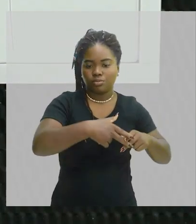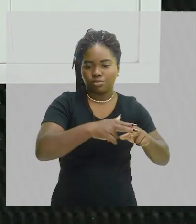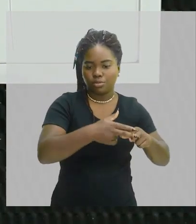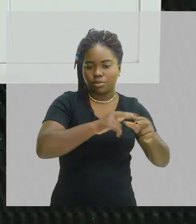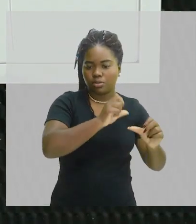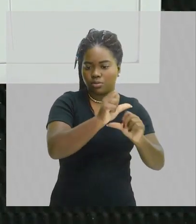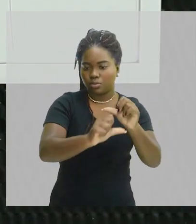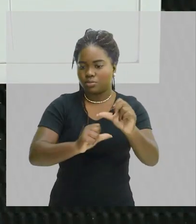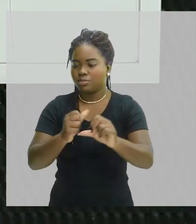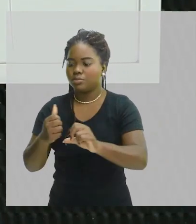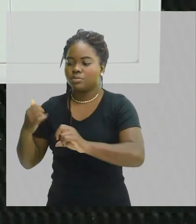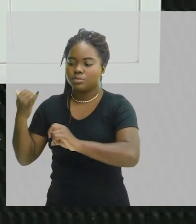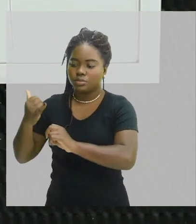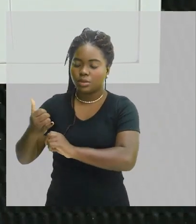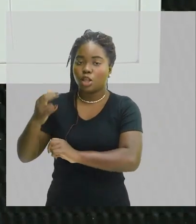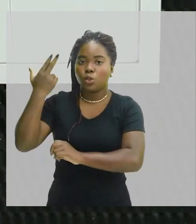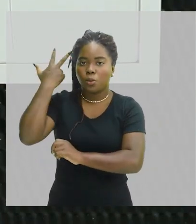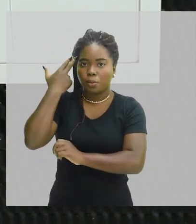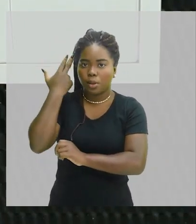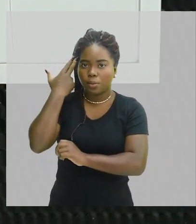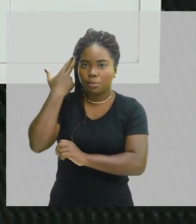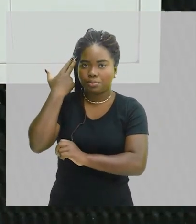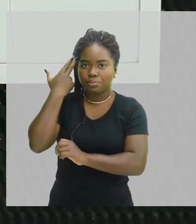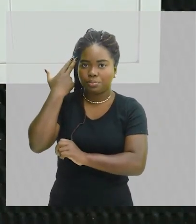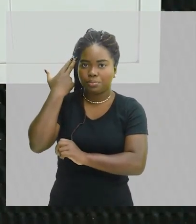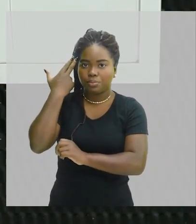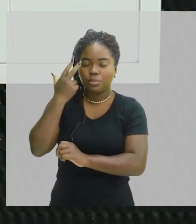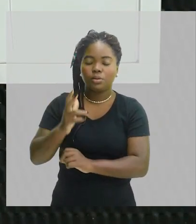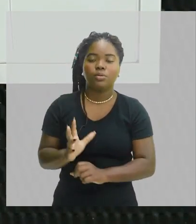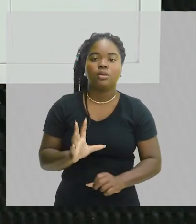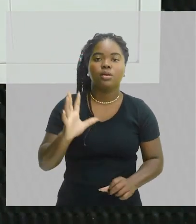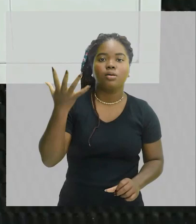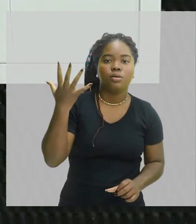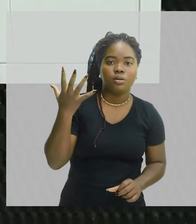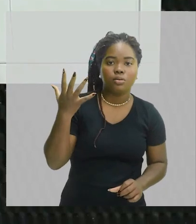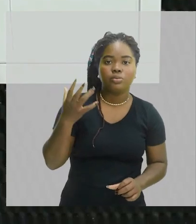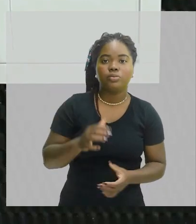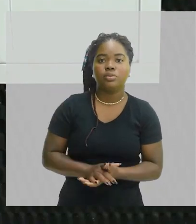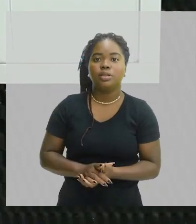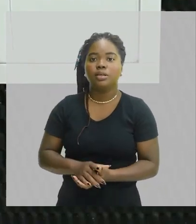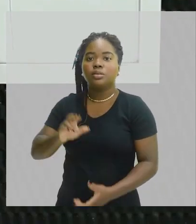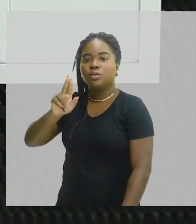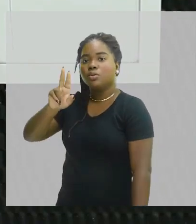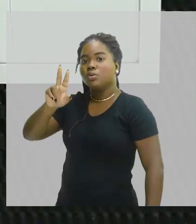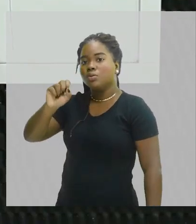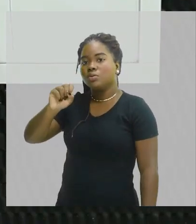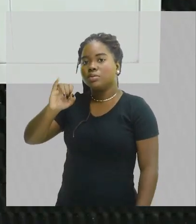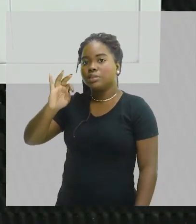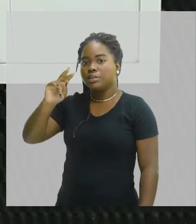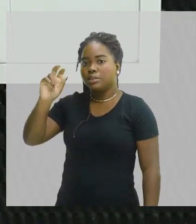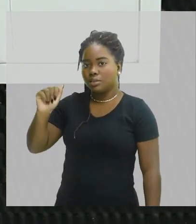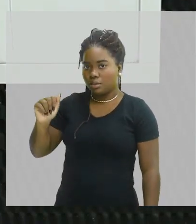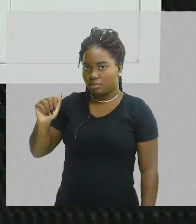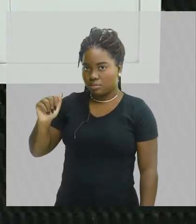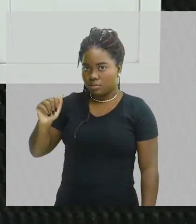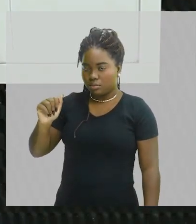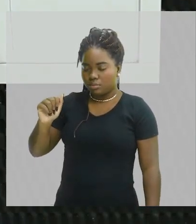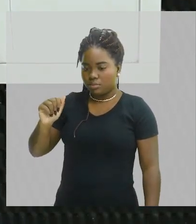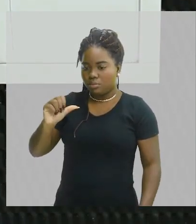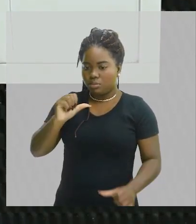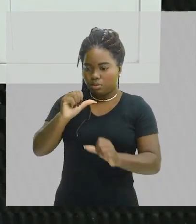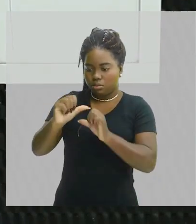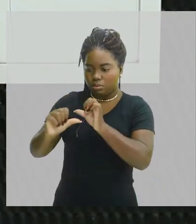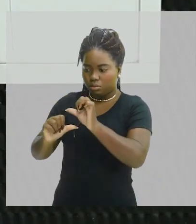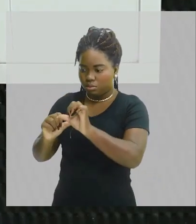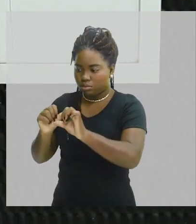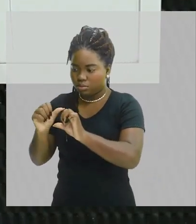em energia elétrica. É o que acontece lá nas usinas, por exemplo, a usina hidrelétrica. Ela